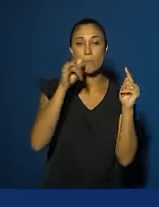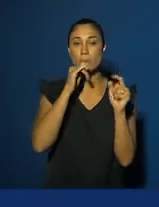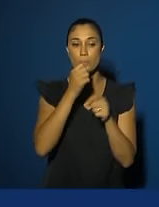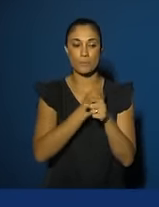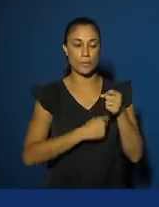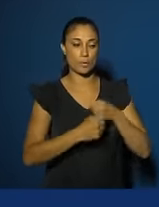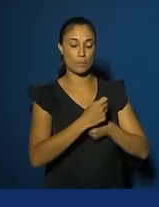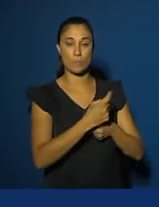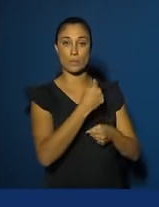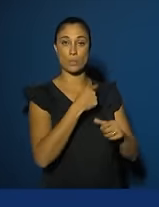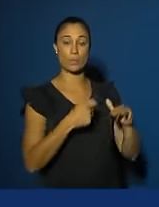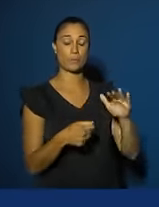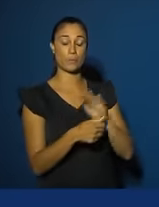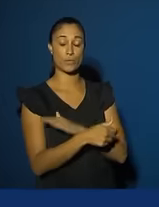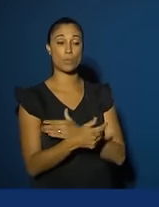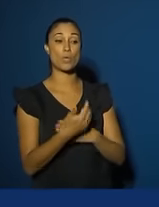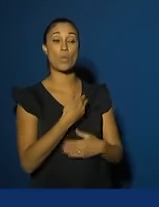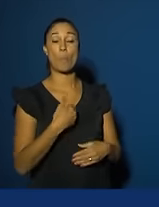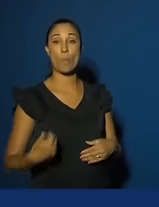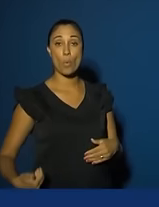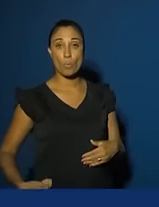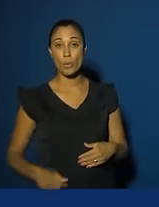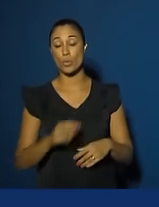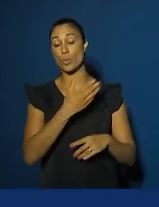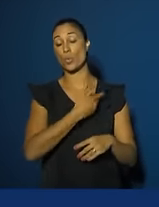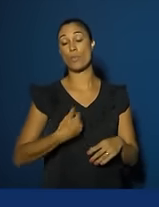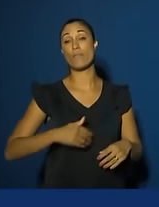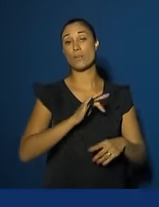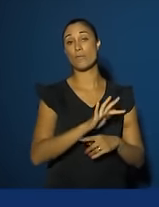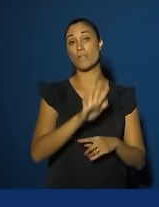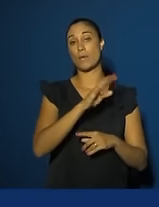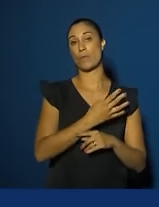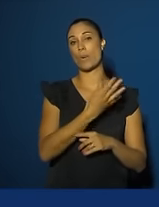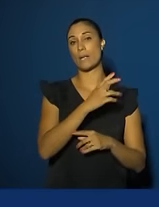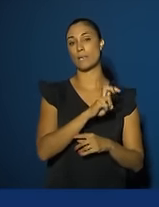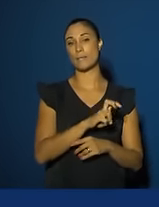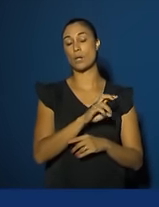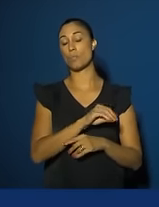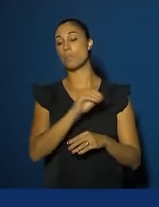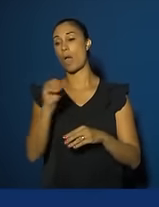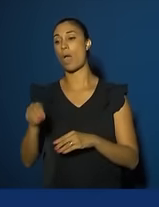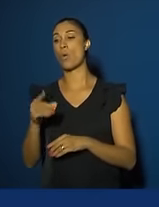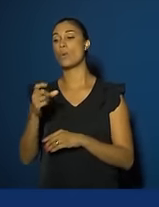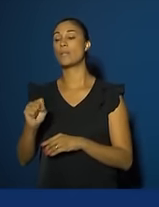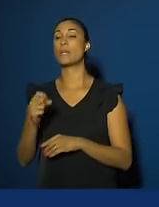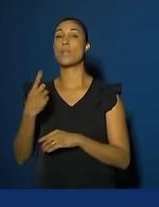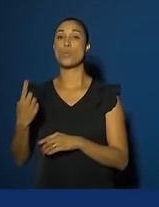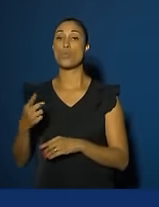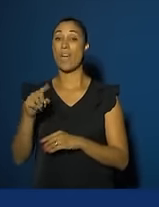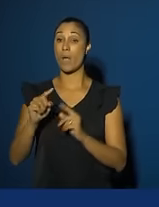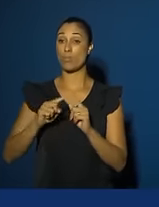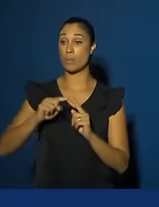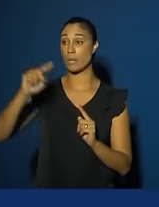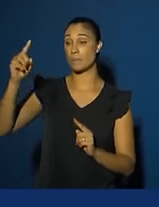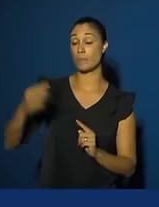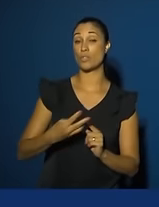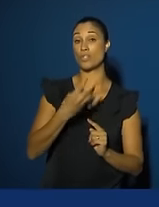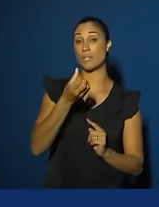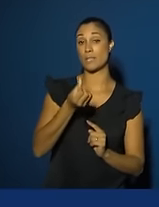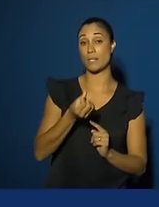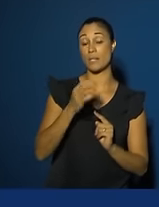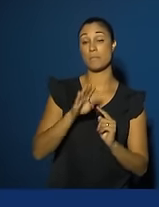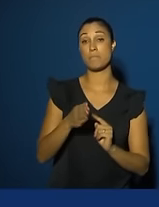o investimento público do governo federal ele saiu de R 45 bilhões deais para R 81 bilhões de reais é um crescimento de 36